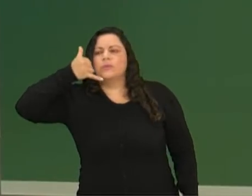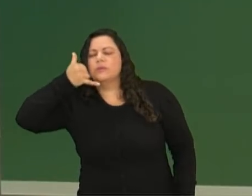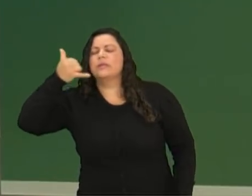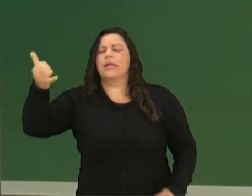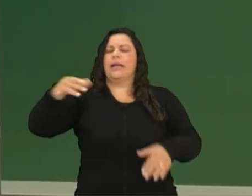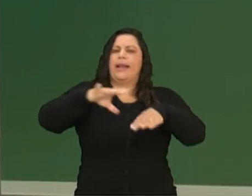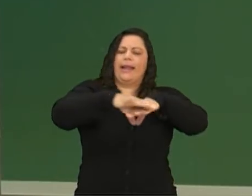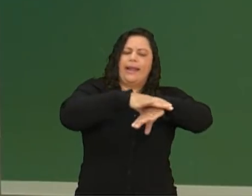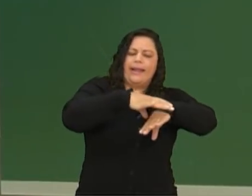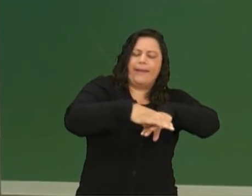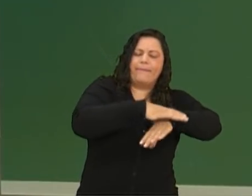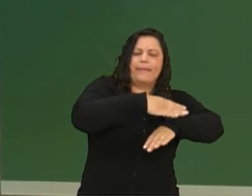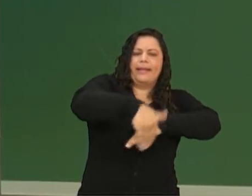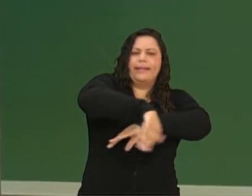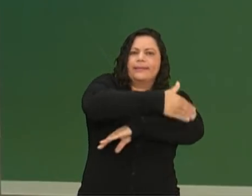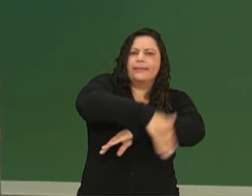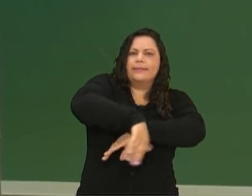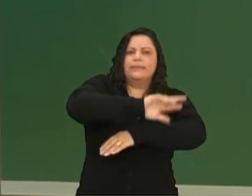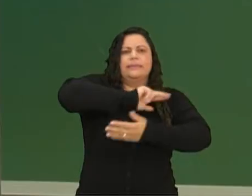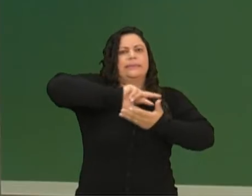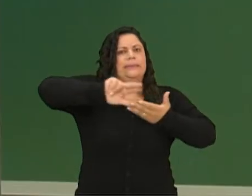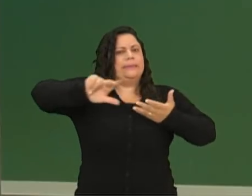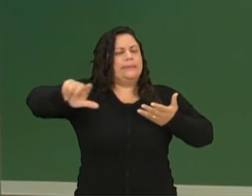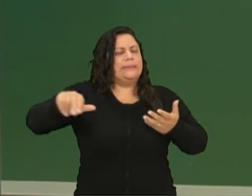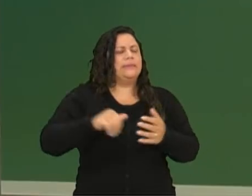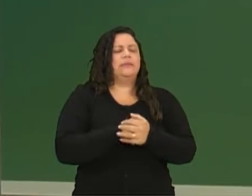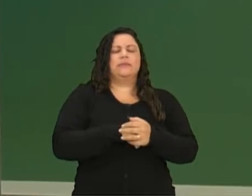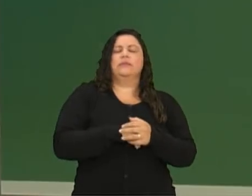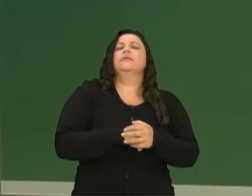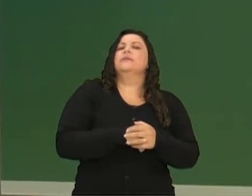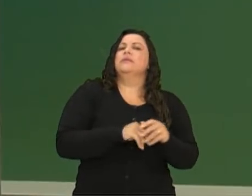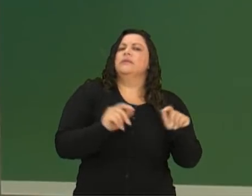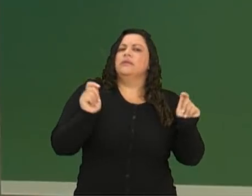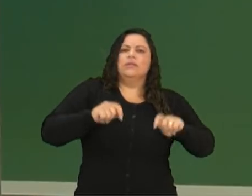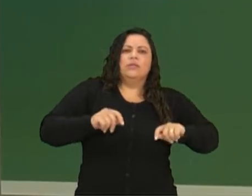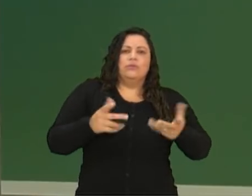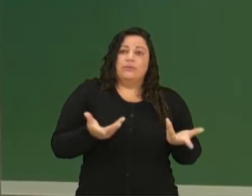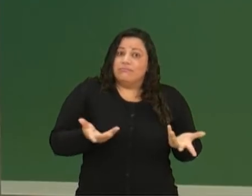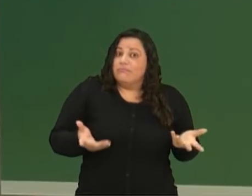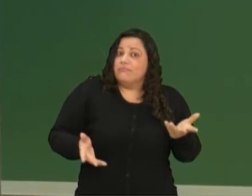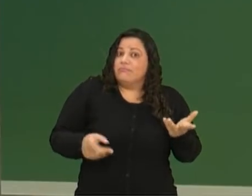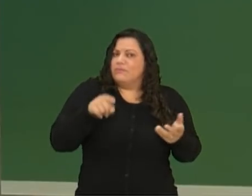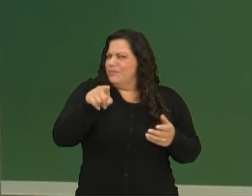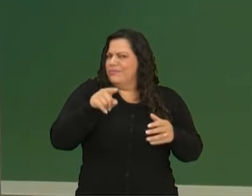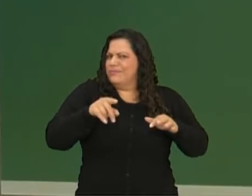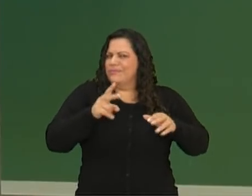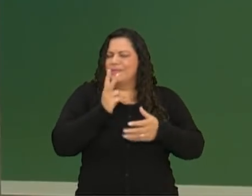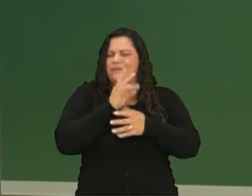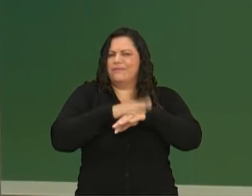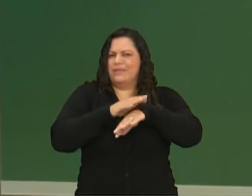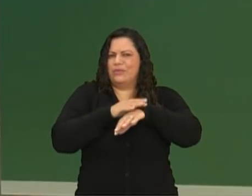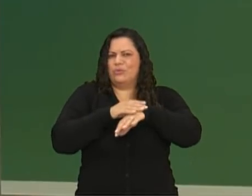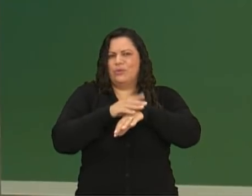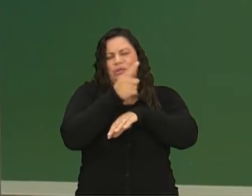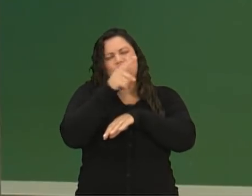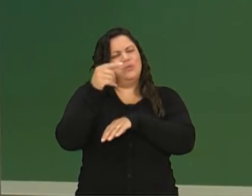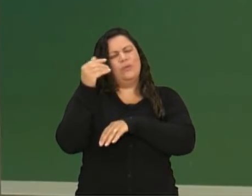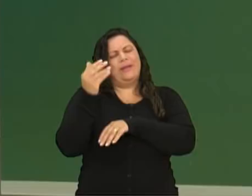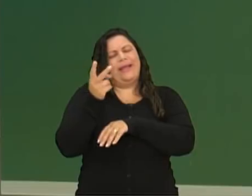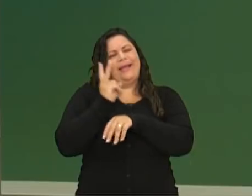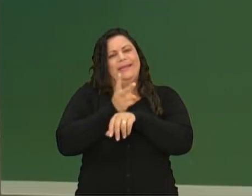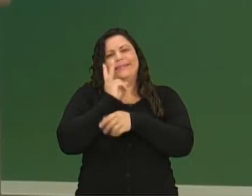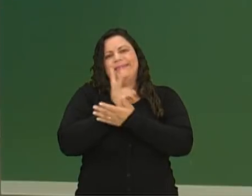veio da rua, bactérias estão em contato. E não é sempre que você fica doente, não é mesmo? Por quê? Porque essas células